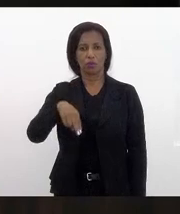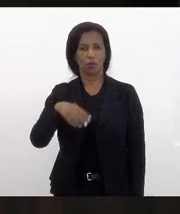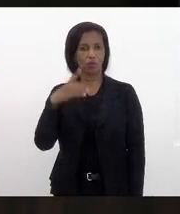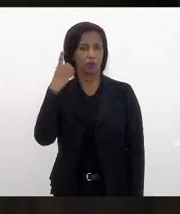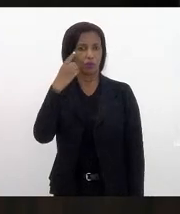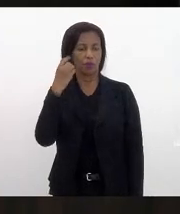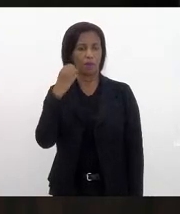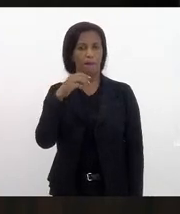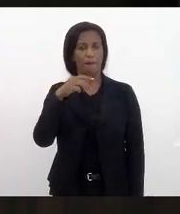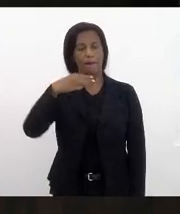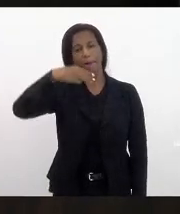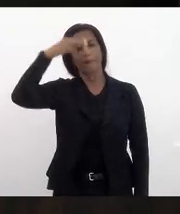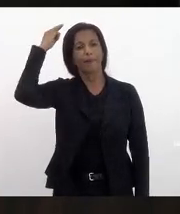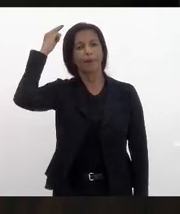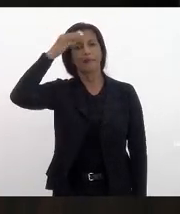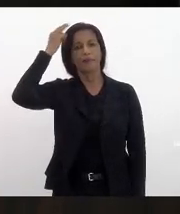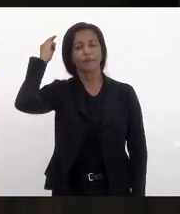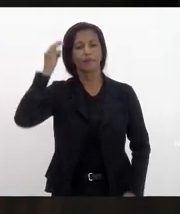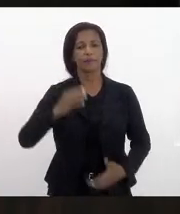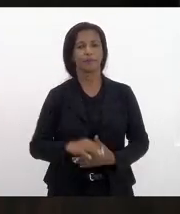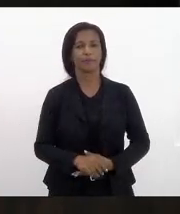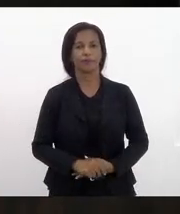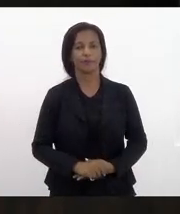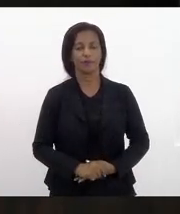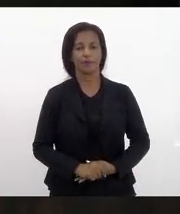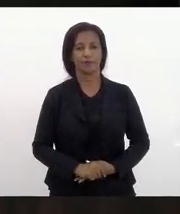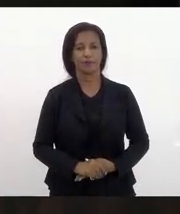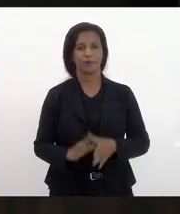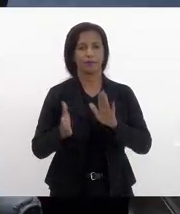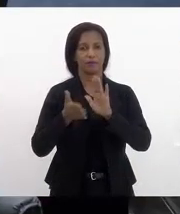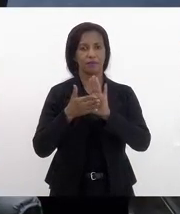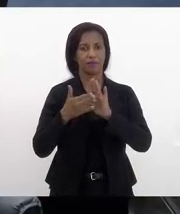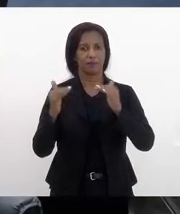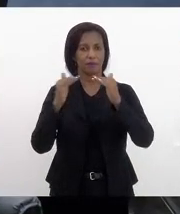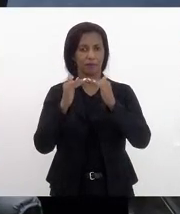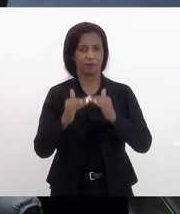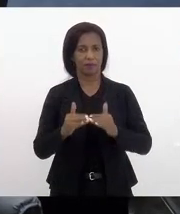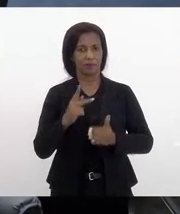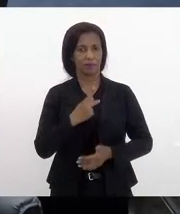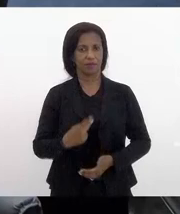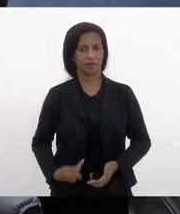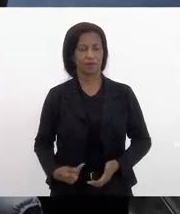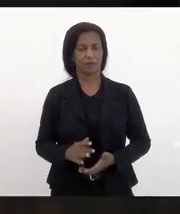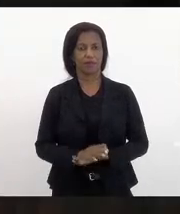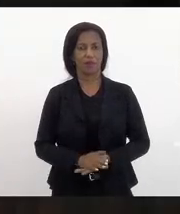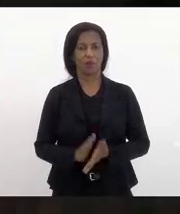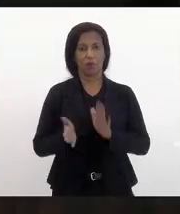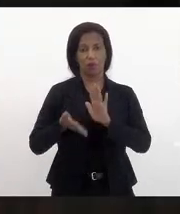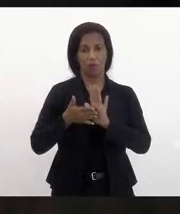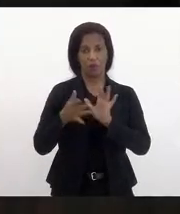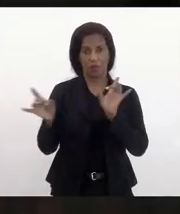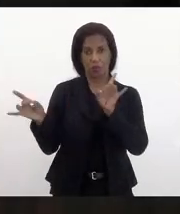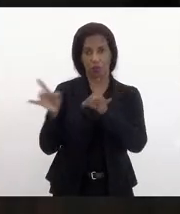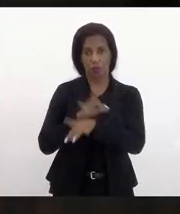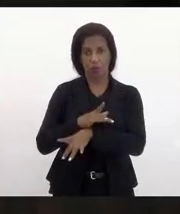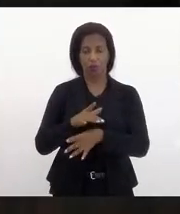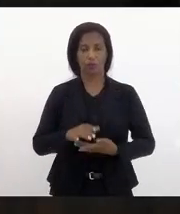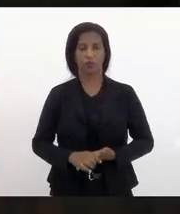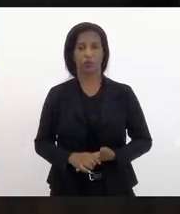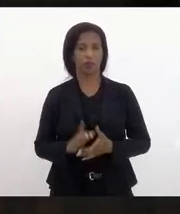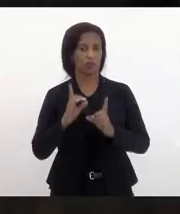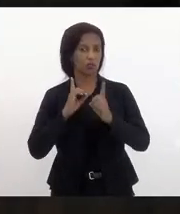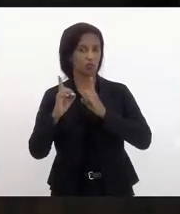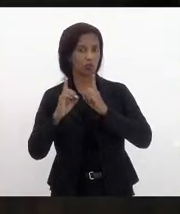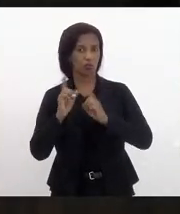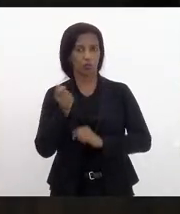deputado Márcio Pacheco. Para emitir favorável, presidente. Com os pareceres emitidos em